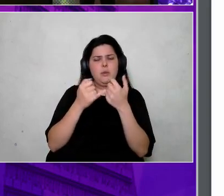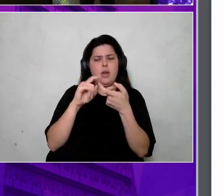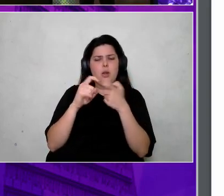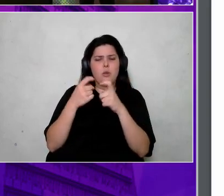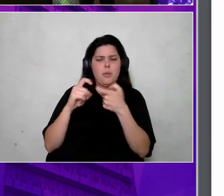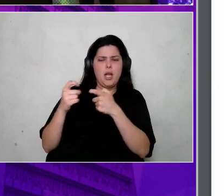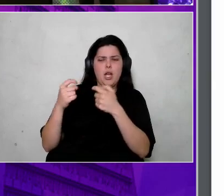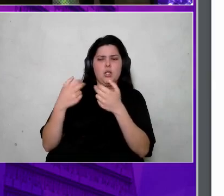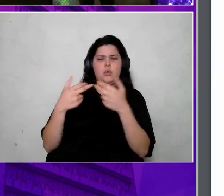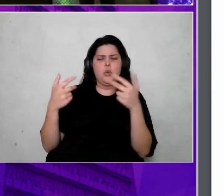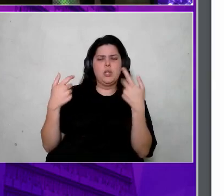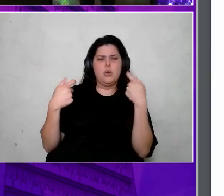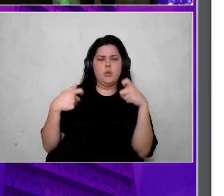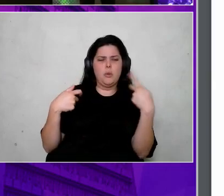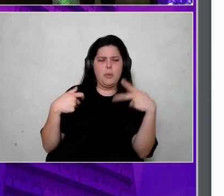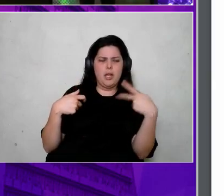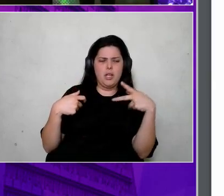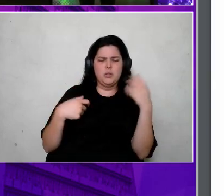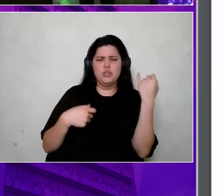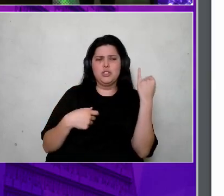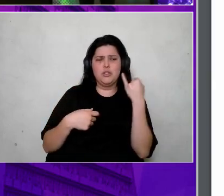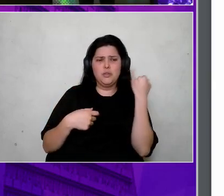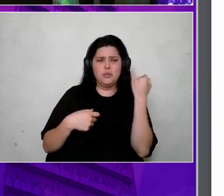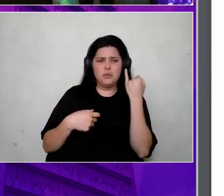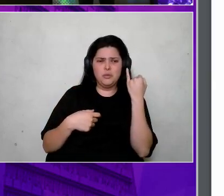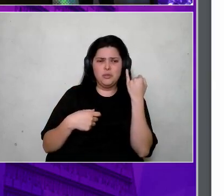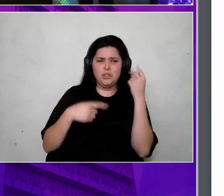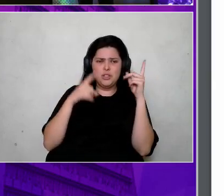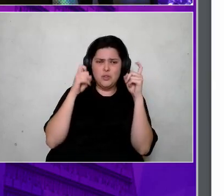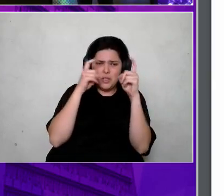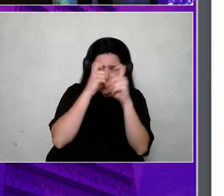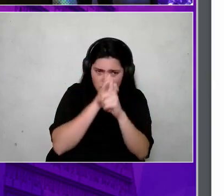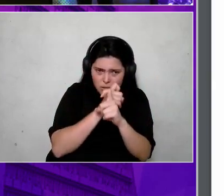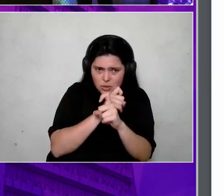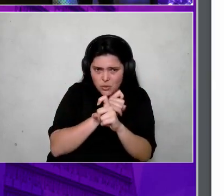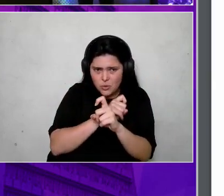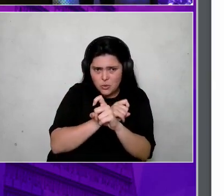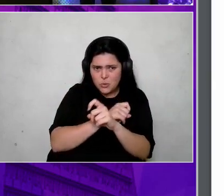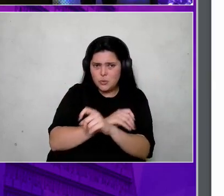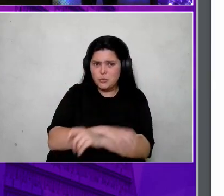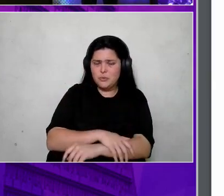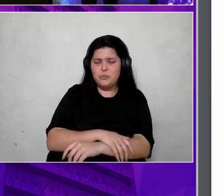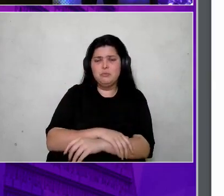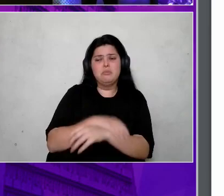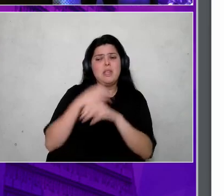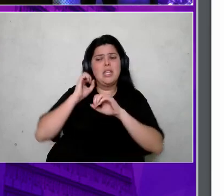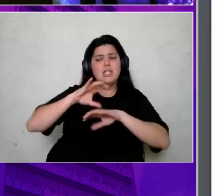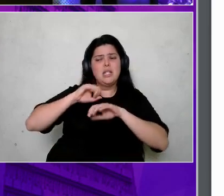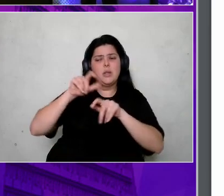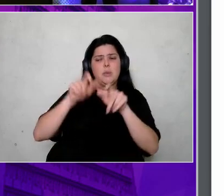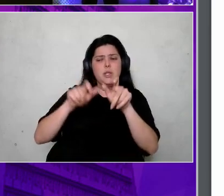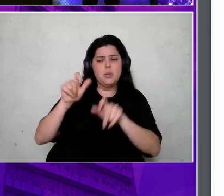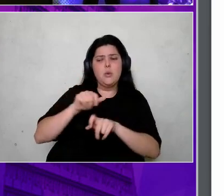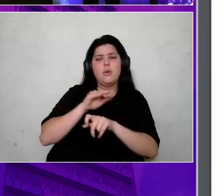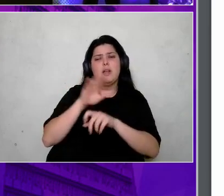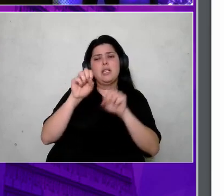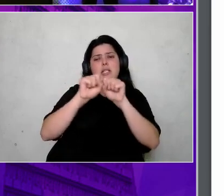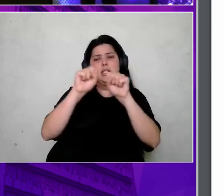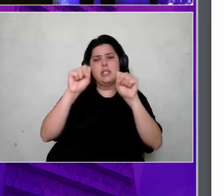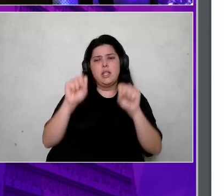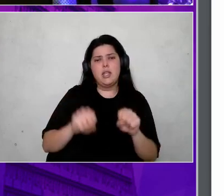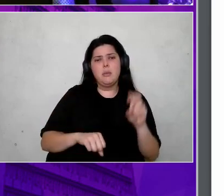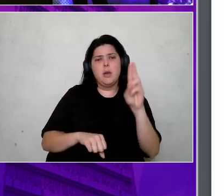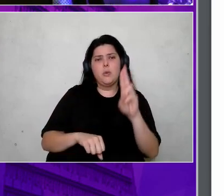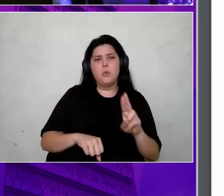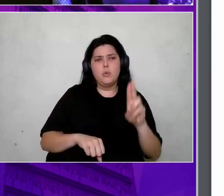muito difícil, porque a gente vai ter que continuar educando as pessoas a irem no sistema, a usar o sistema, fazerem da